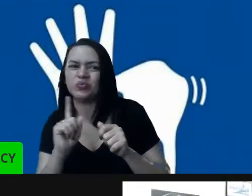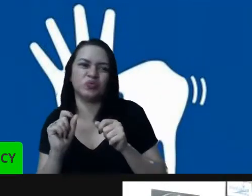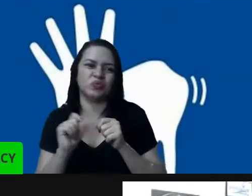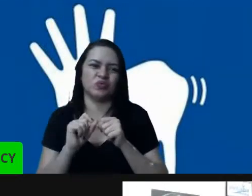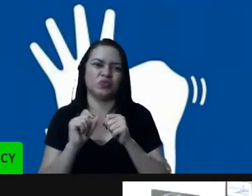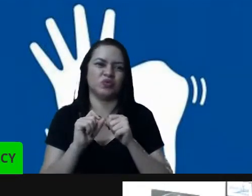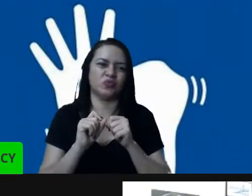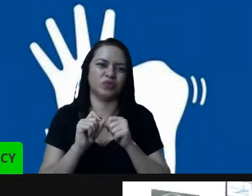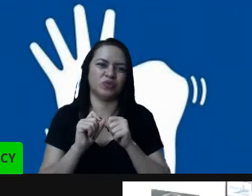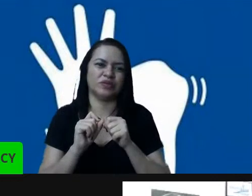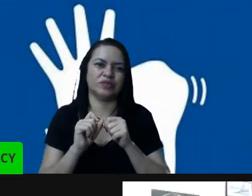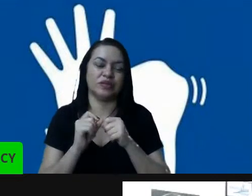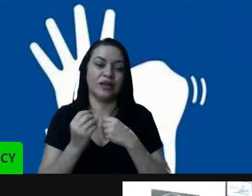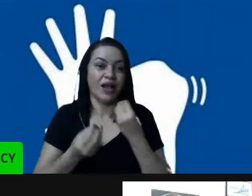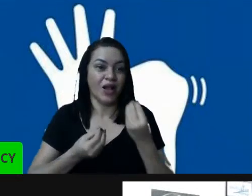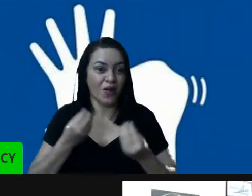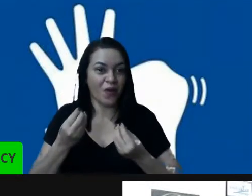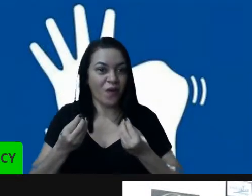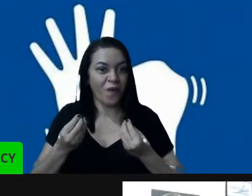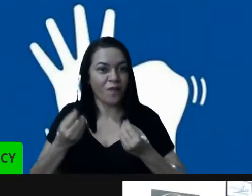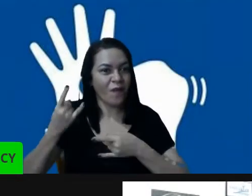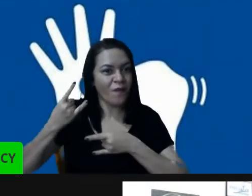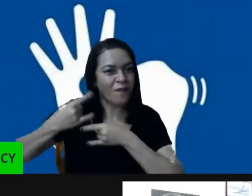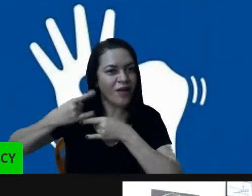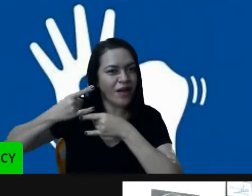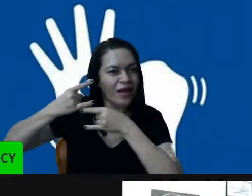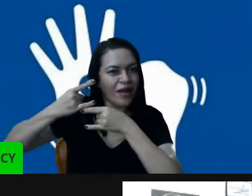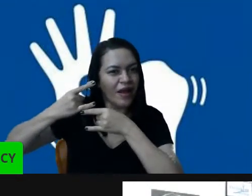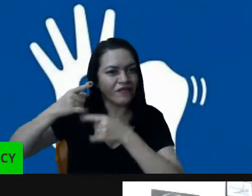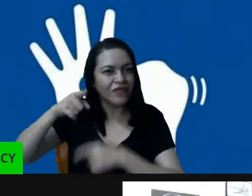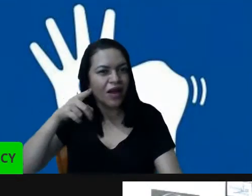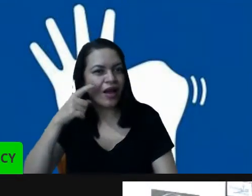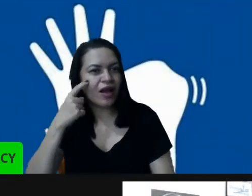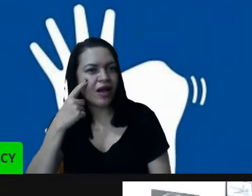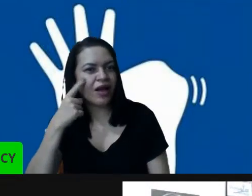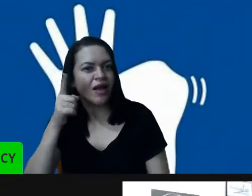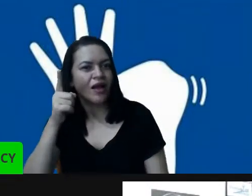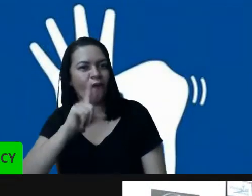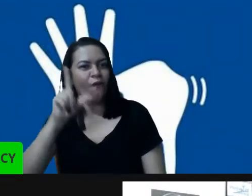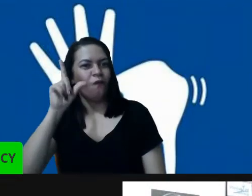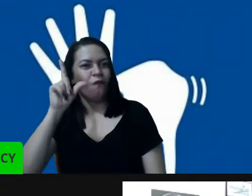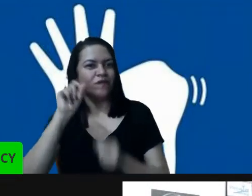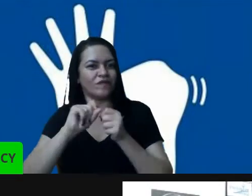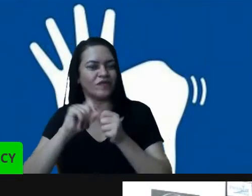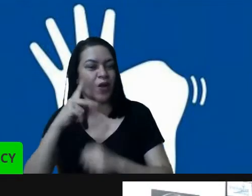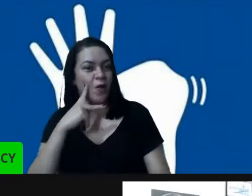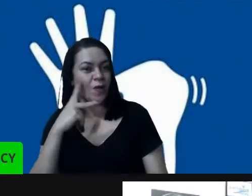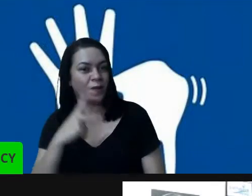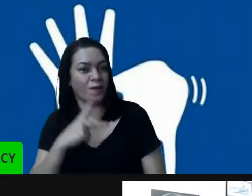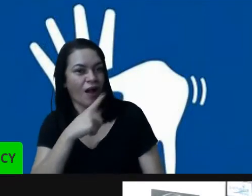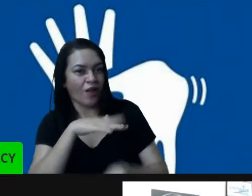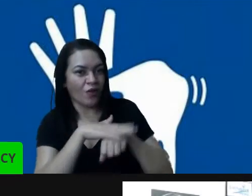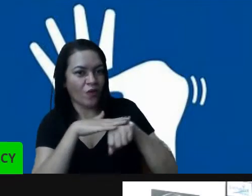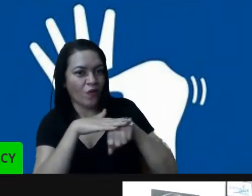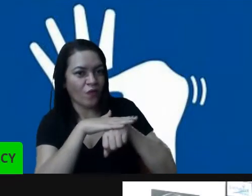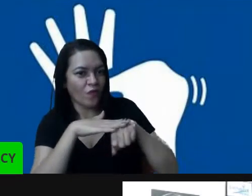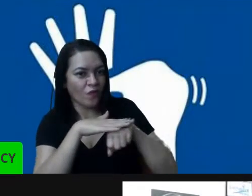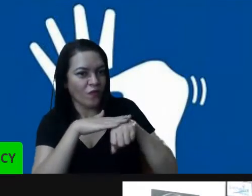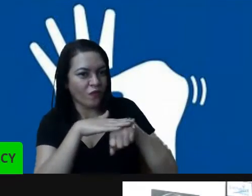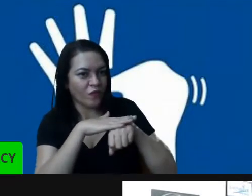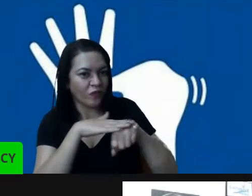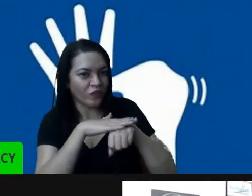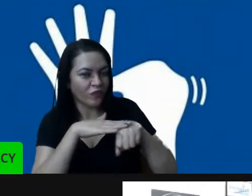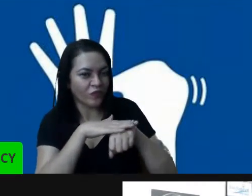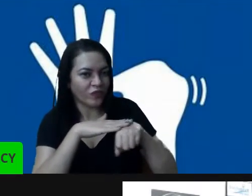E aí, como rolou uma certa live, eu disse: vem, agora dá para fazer, tá? Então, o Paulo, conversei com o Paulo e já se eles, a gente